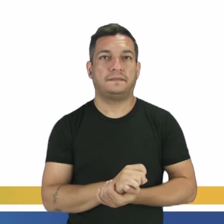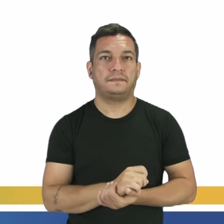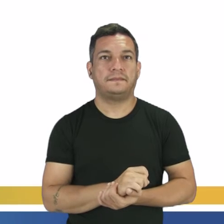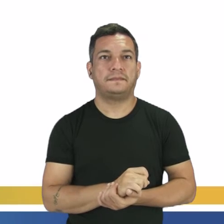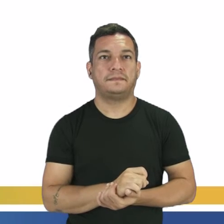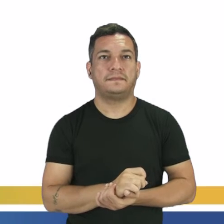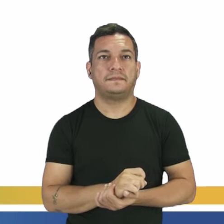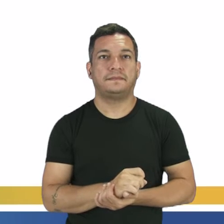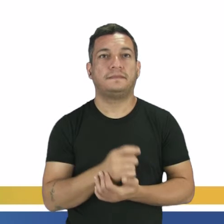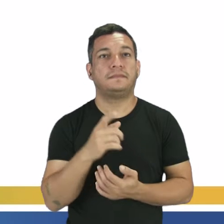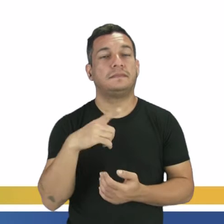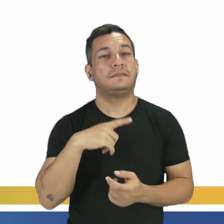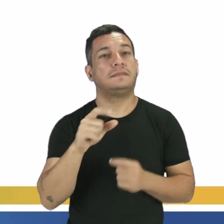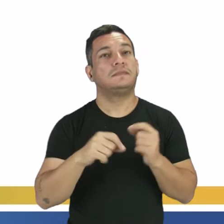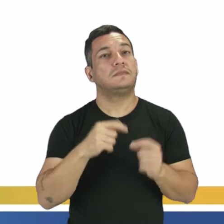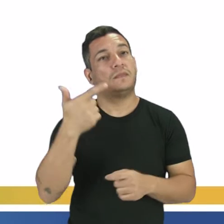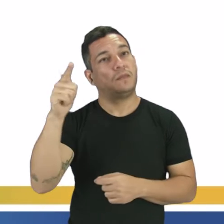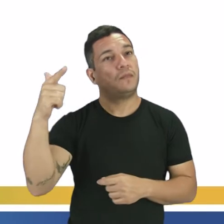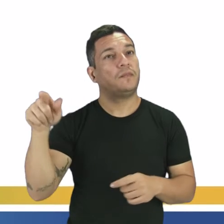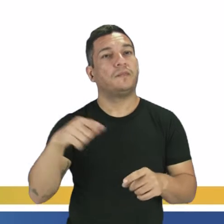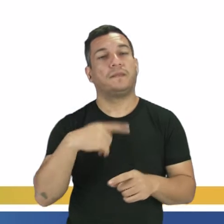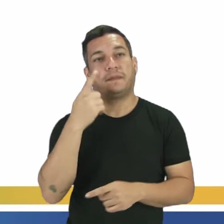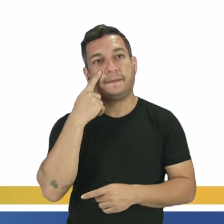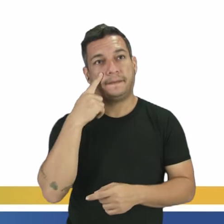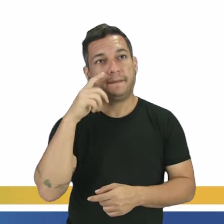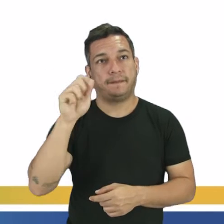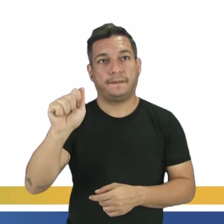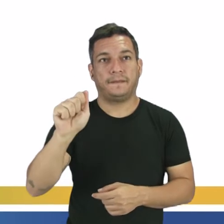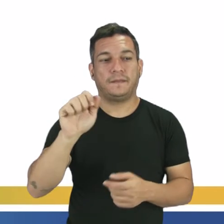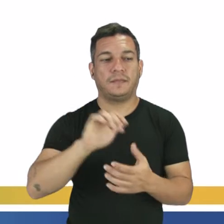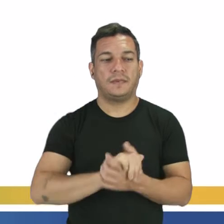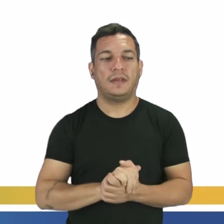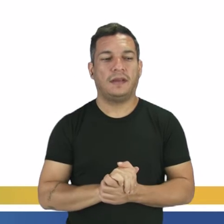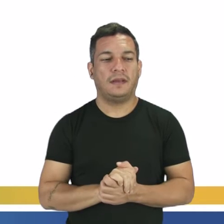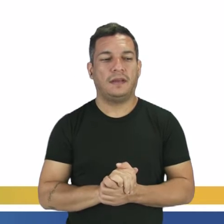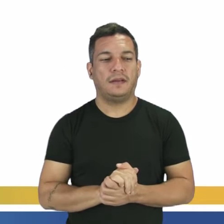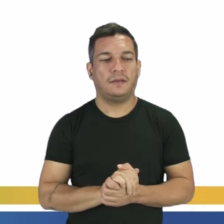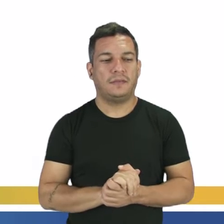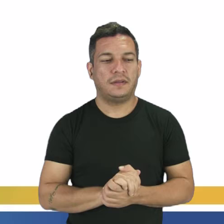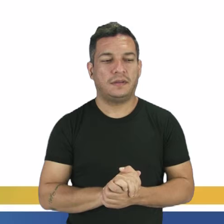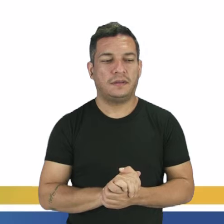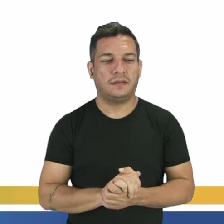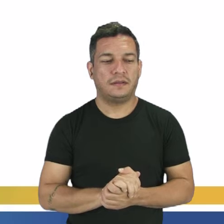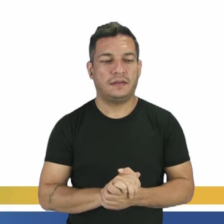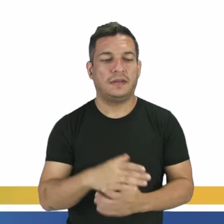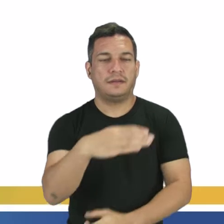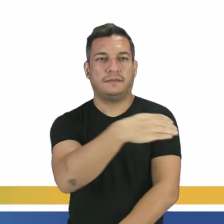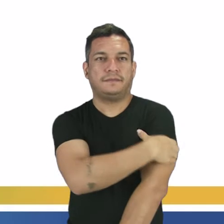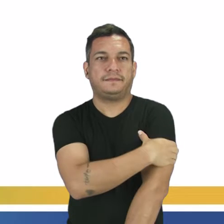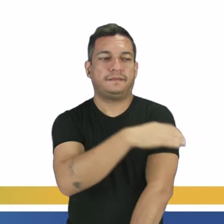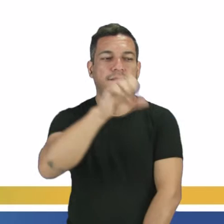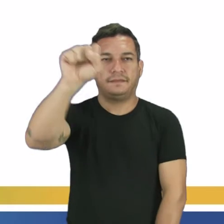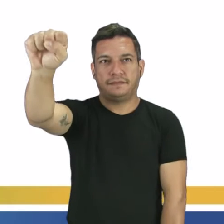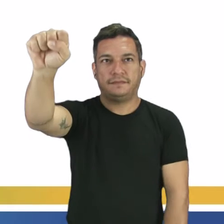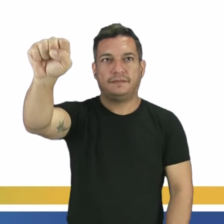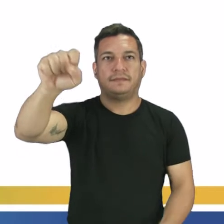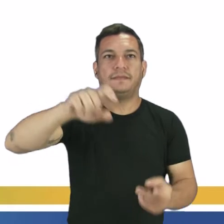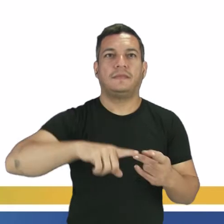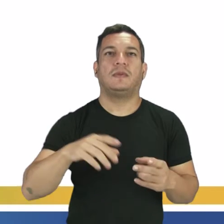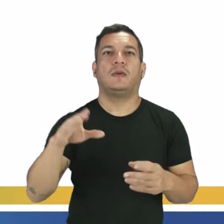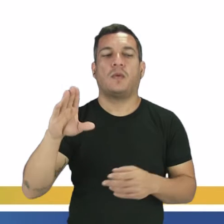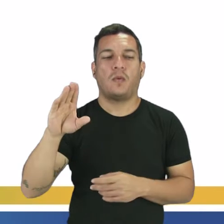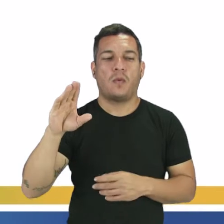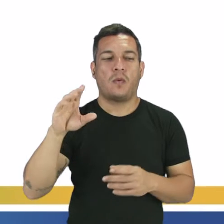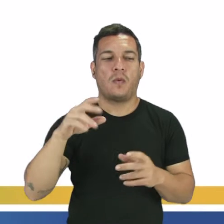fatores, destacando-se, entre outros, a. o fascismo, o comunismo e o positivismo. B.